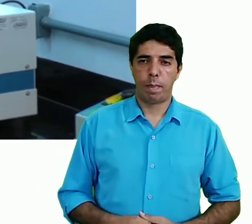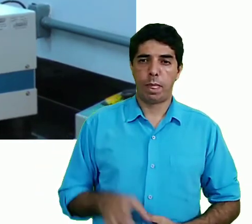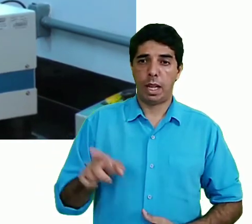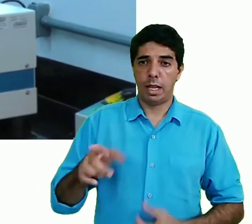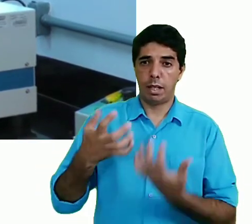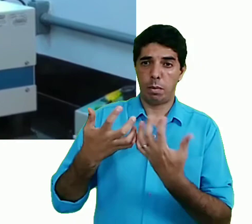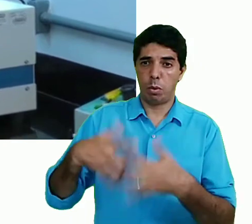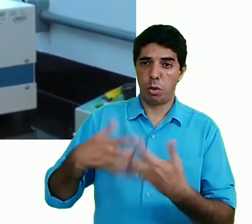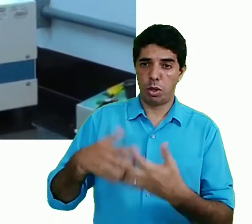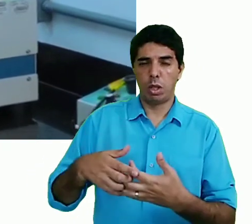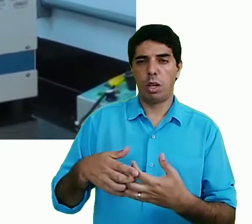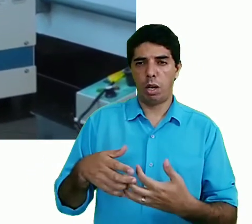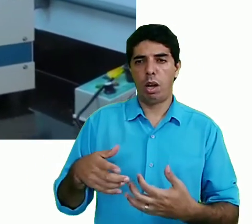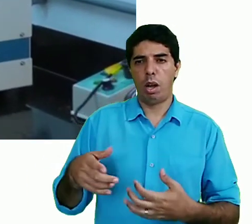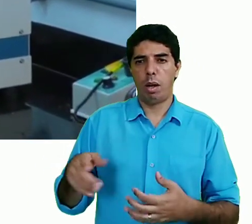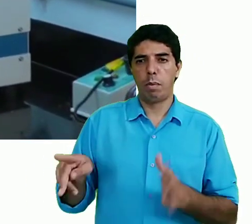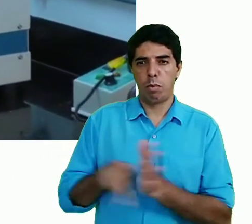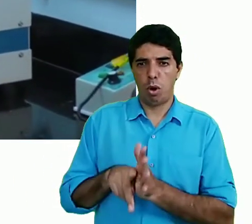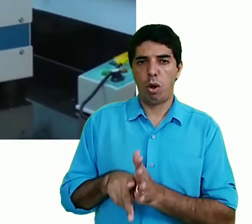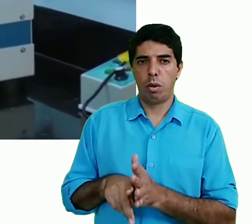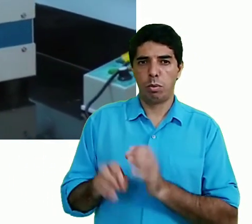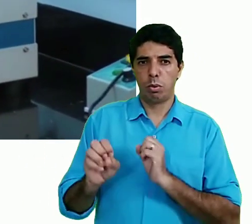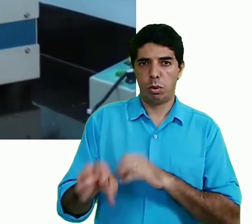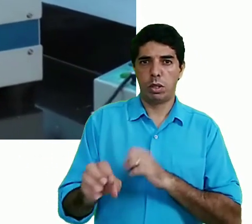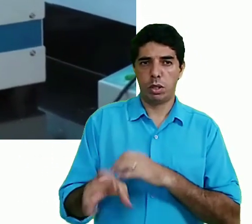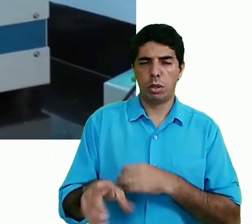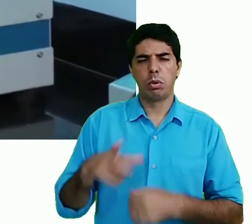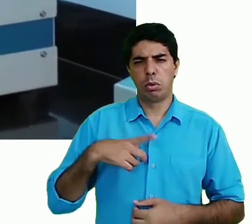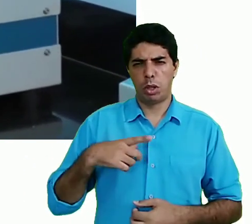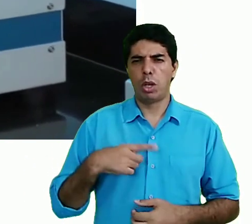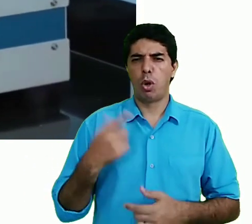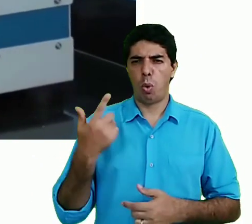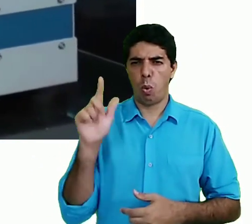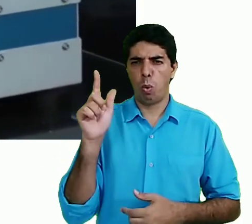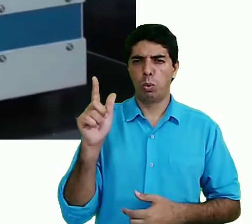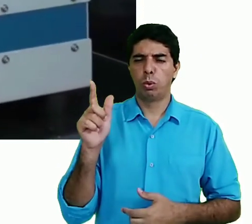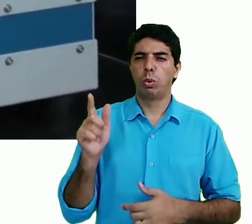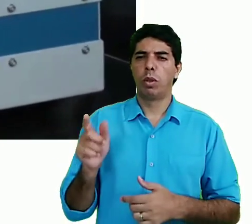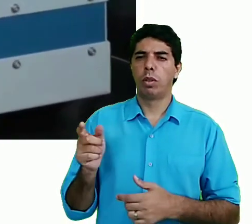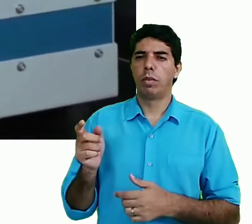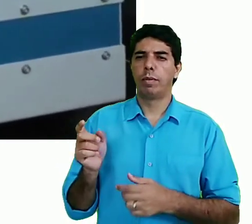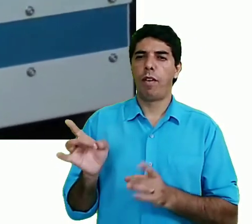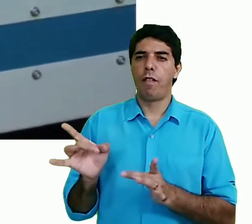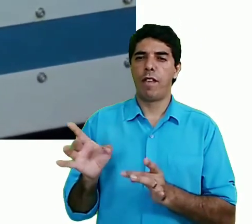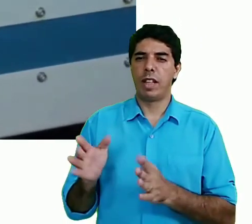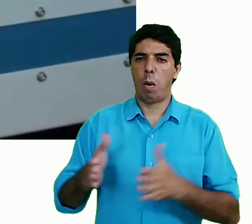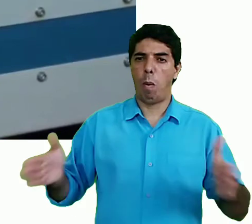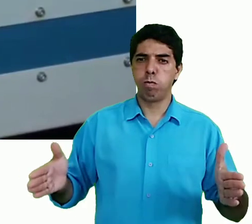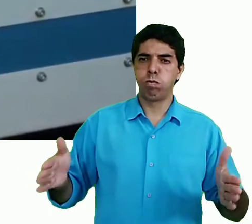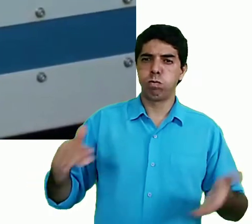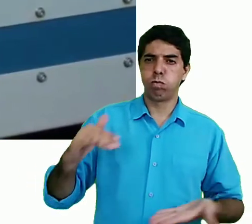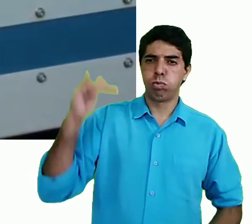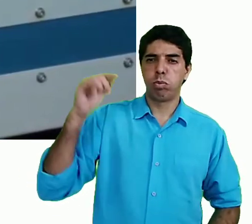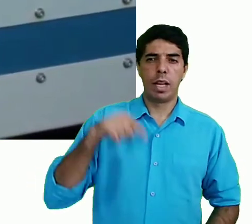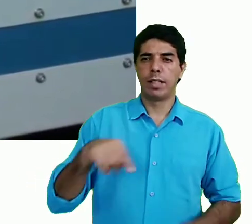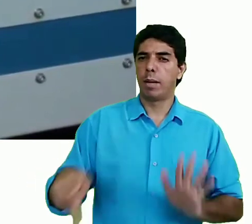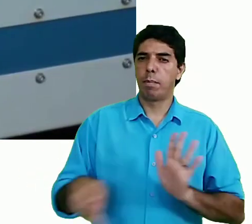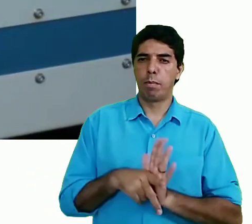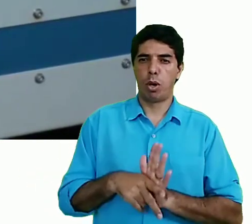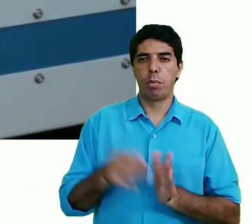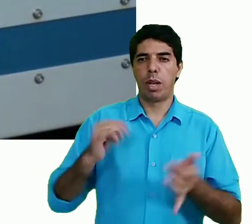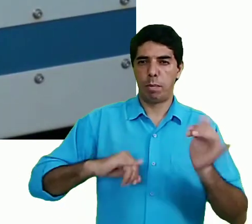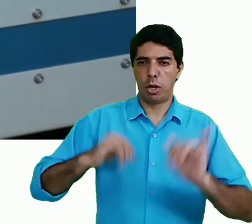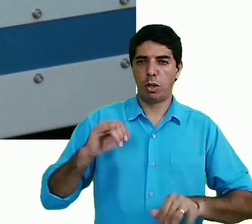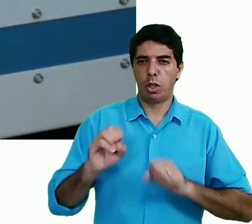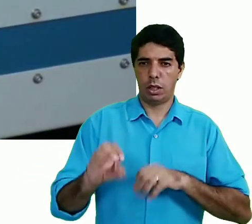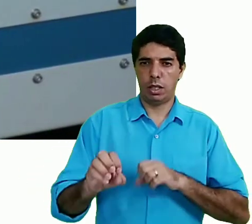moinho é de cunho para docência, didático, tá? Temos moinhos muito maiores, mas esse aqui é mais para docência, mas ele é